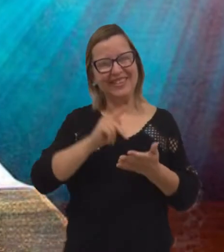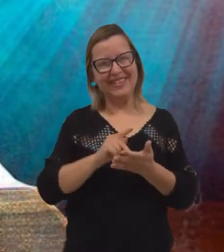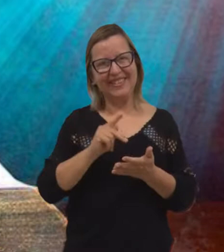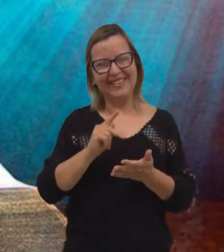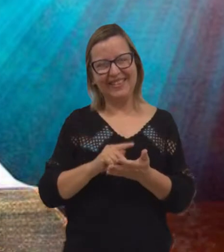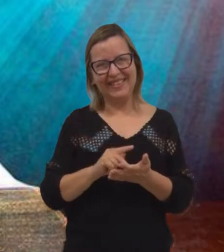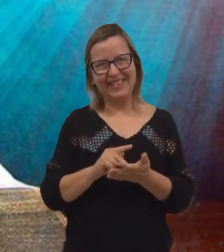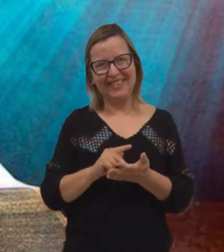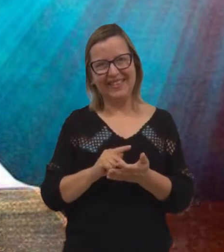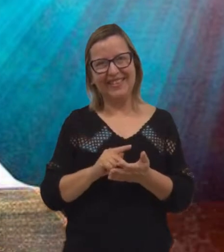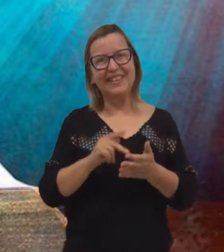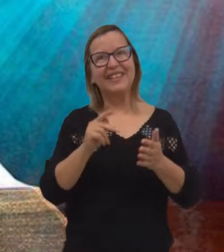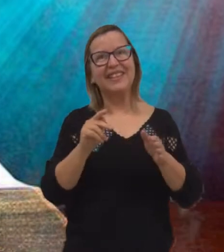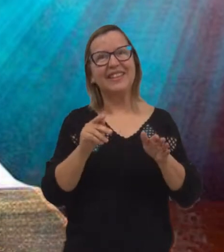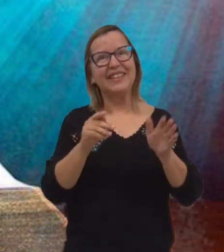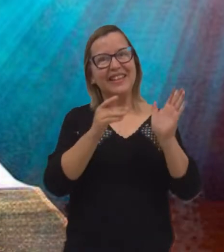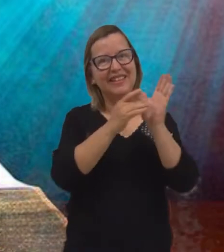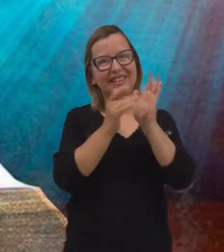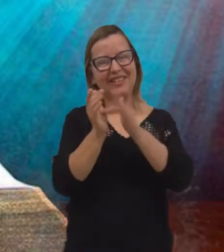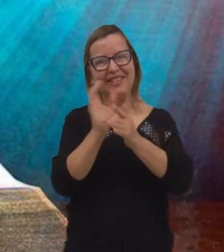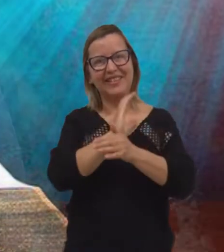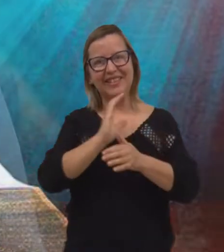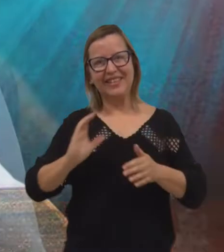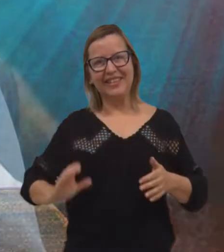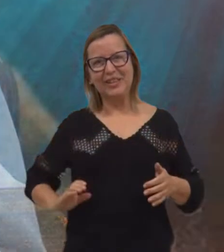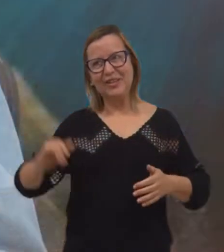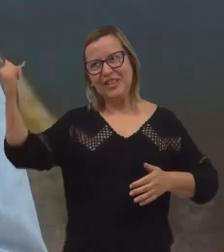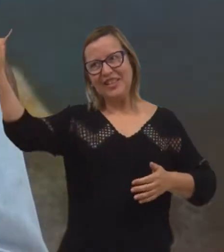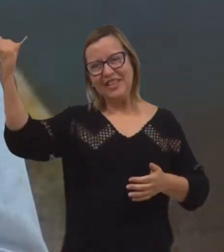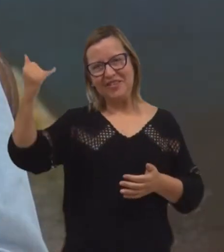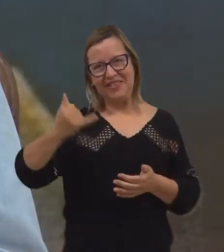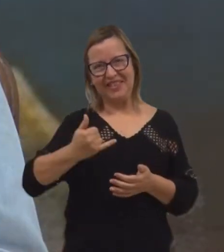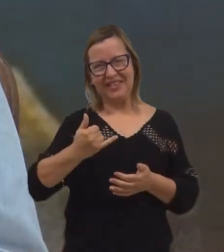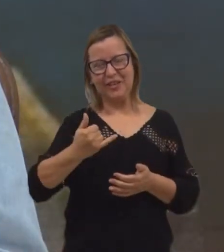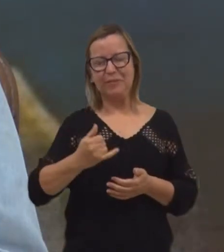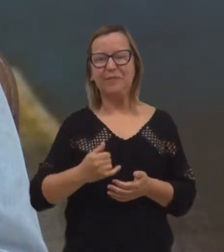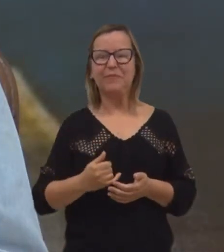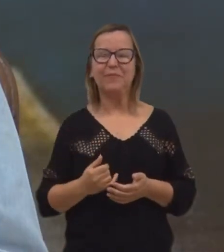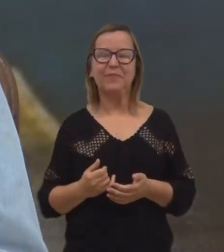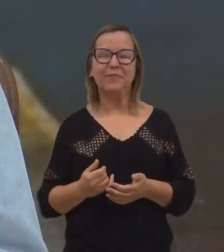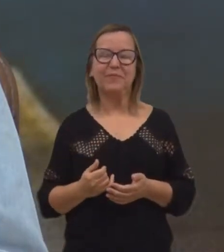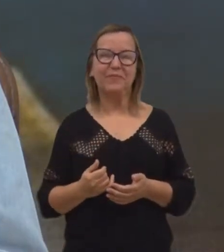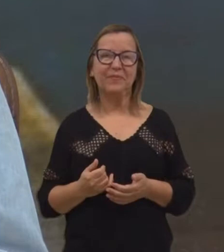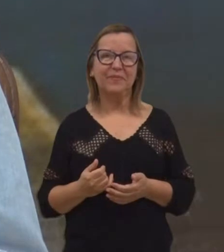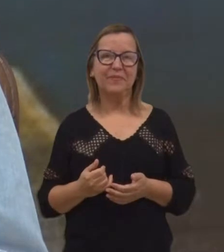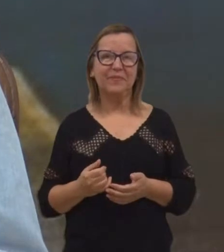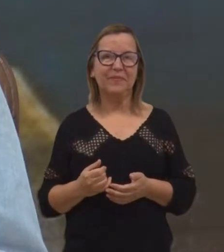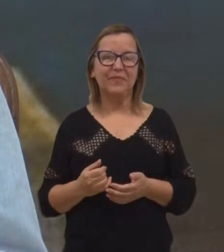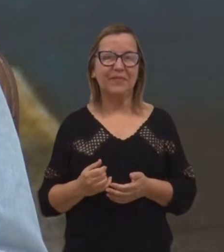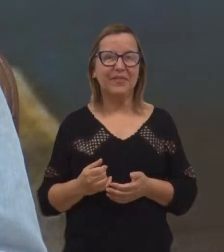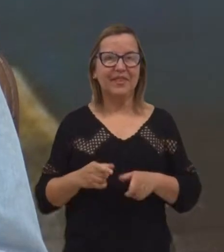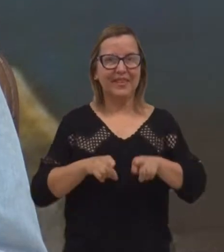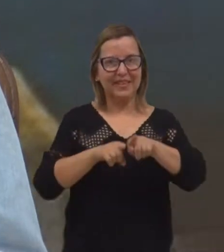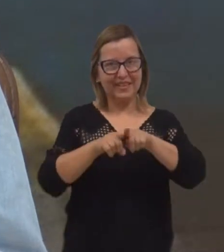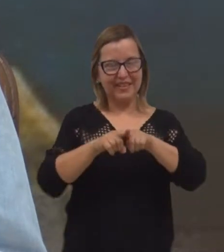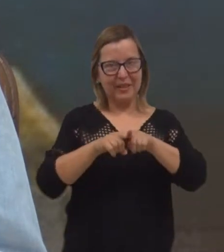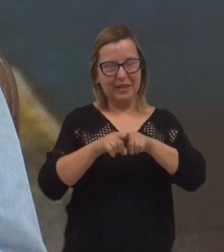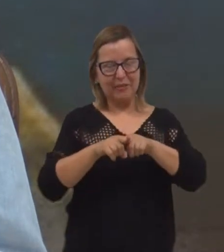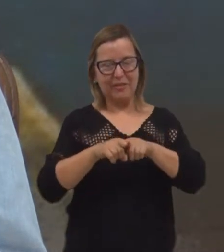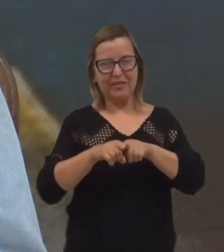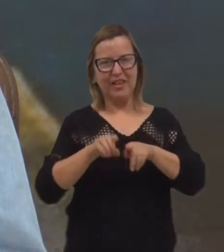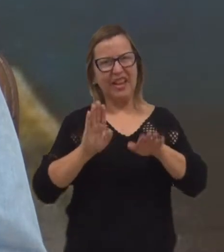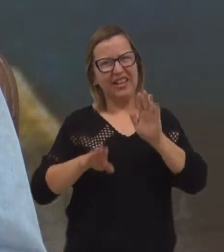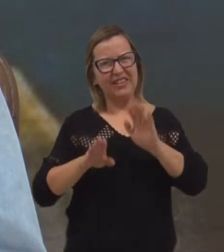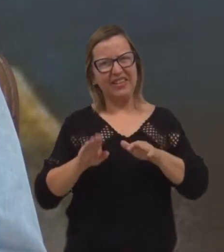verdadeiro, e a Jesus Cristo a quem enviaste. Então, meus amados, nós às vezes estamos envolvidos